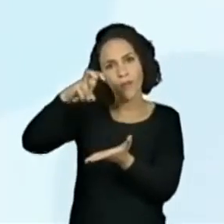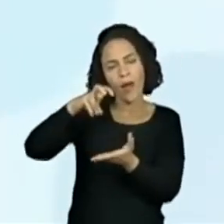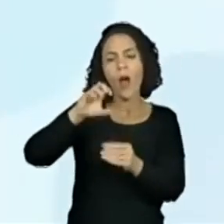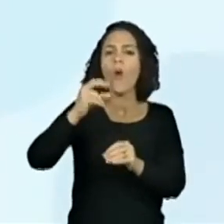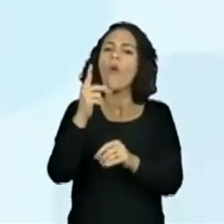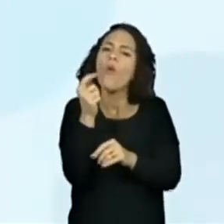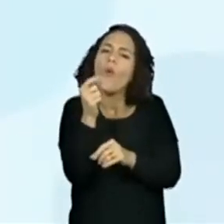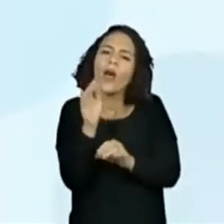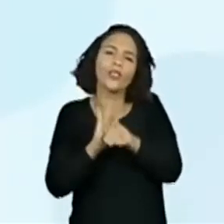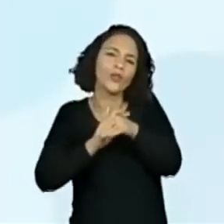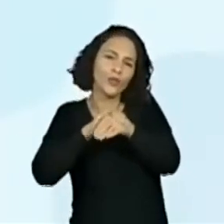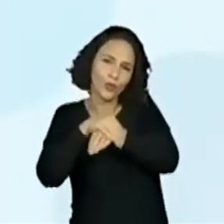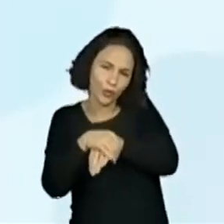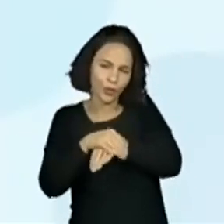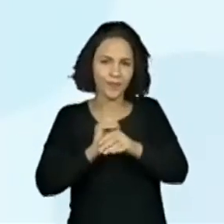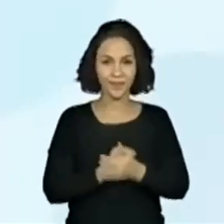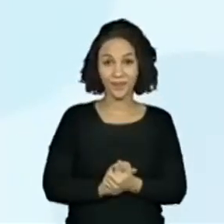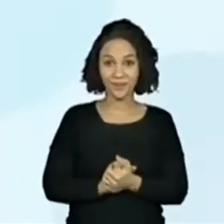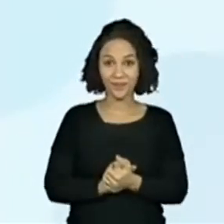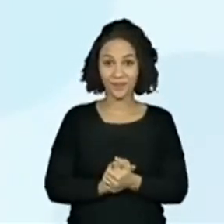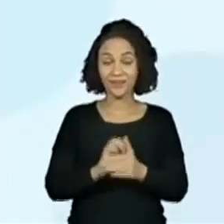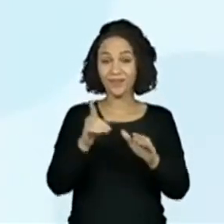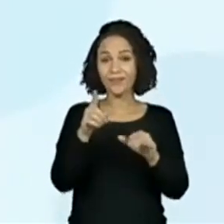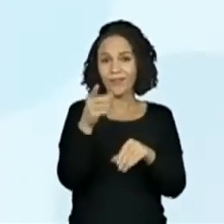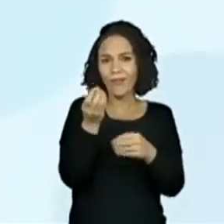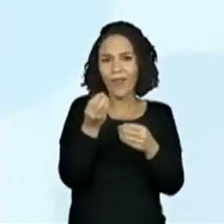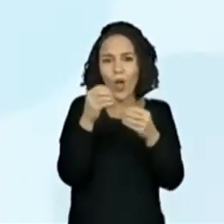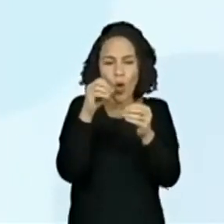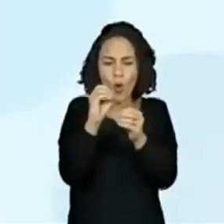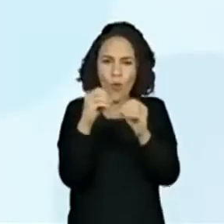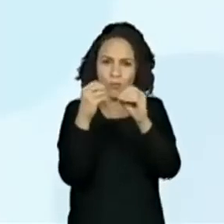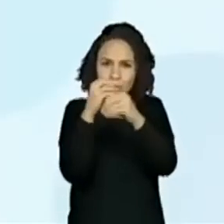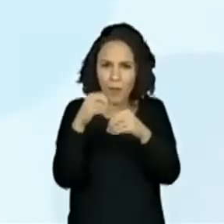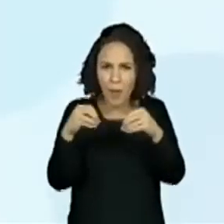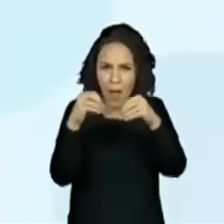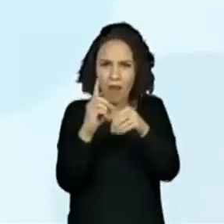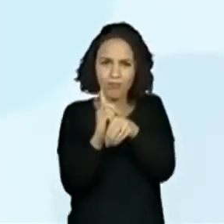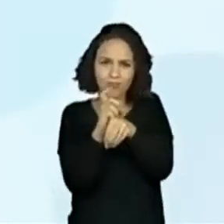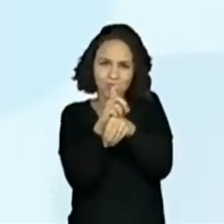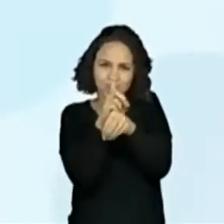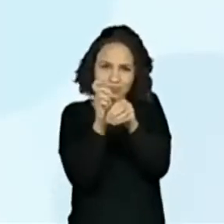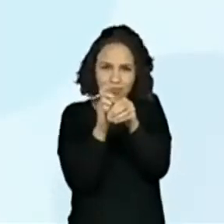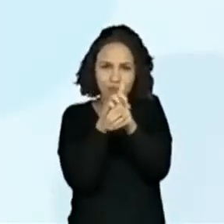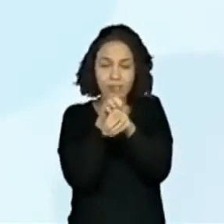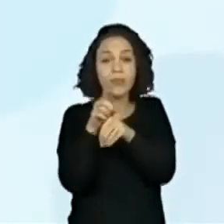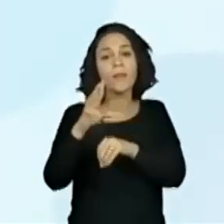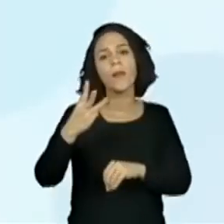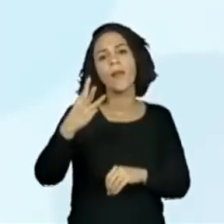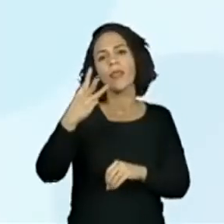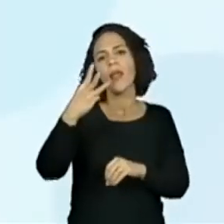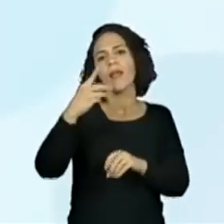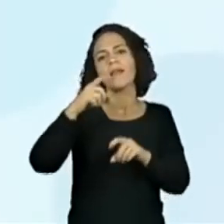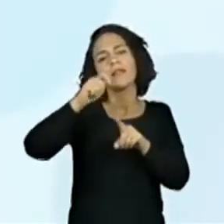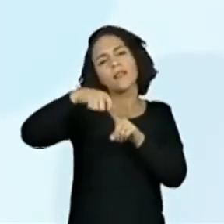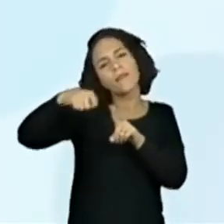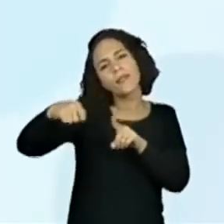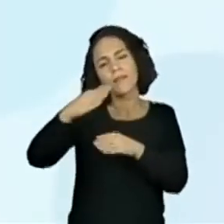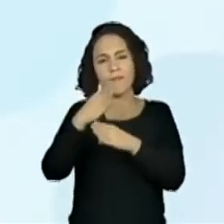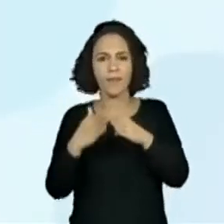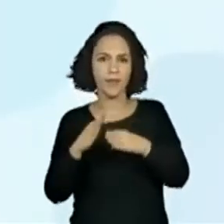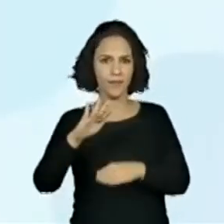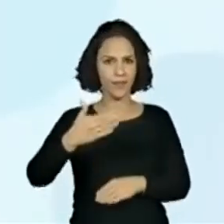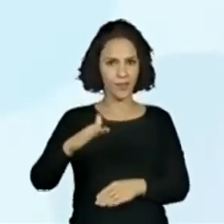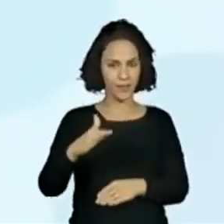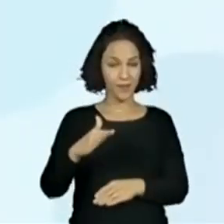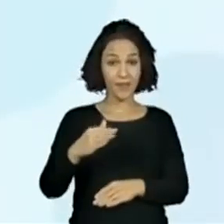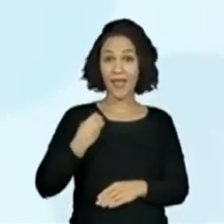do anoitecer. As fases de ovo, lagarta e pupa duram cerca de 3 meses e meio. O tempo